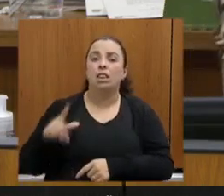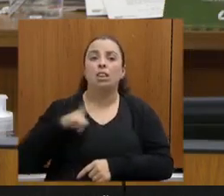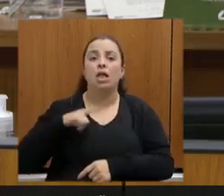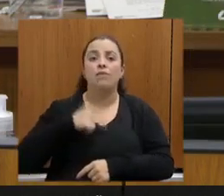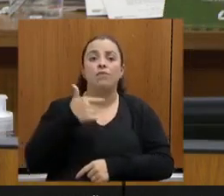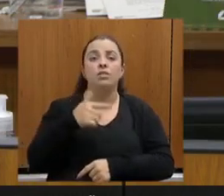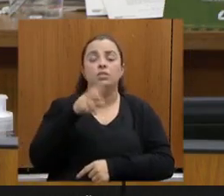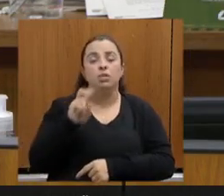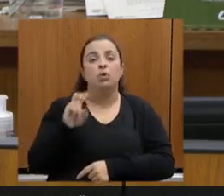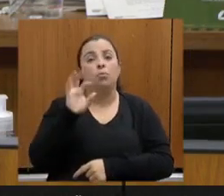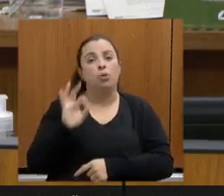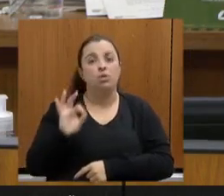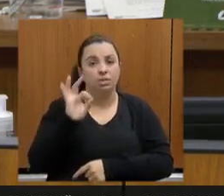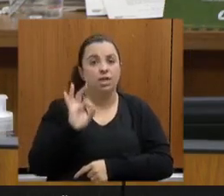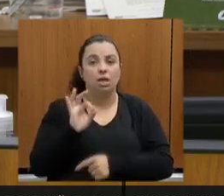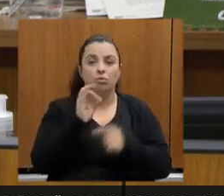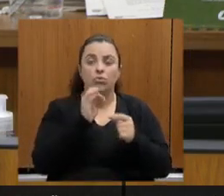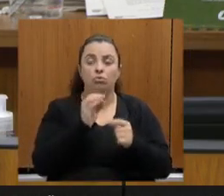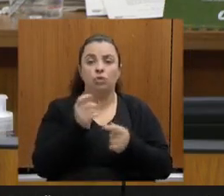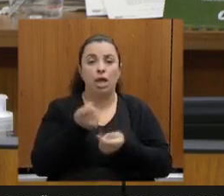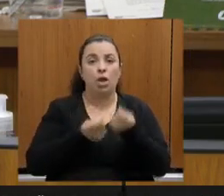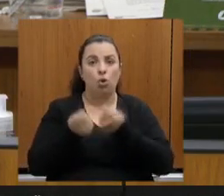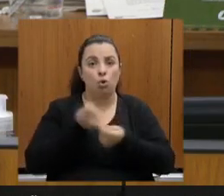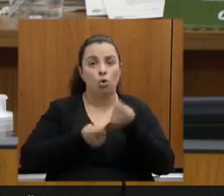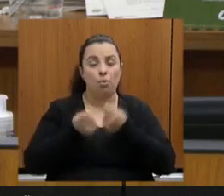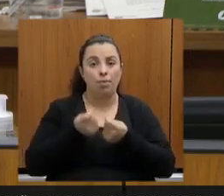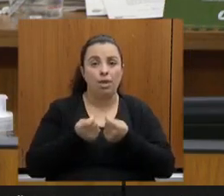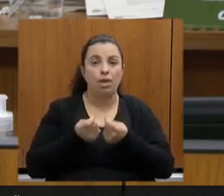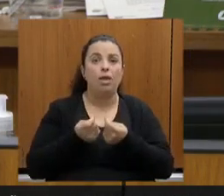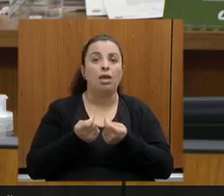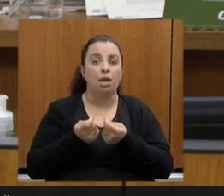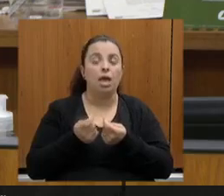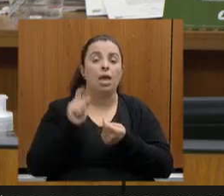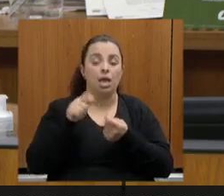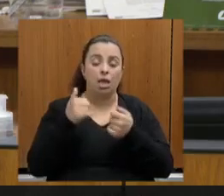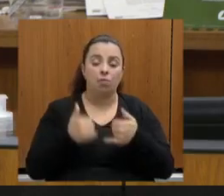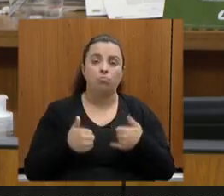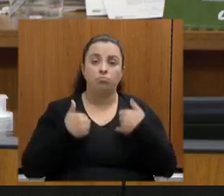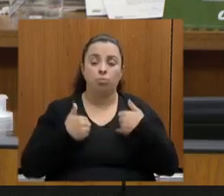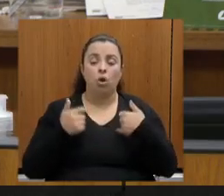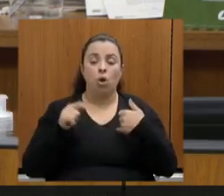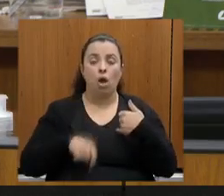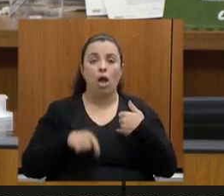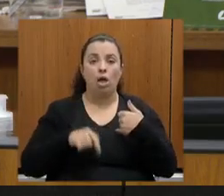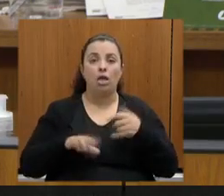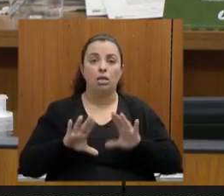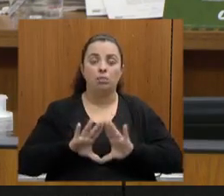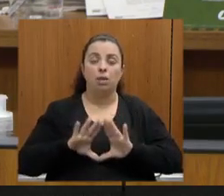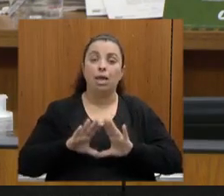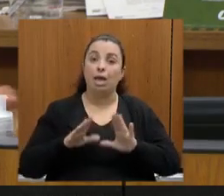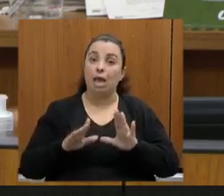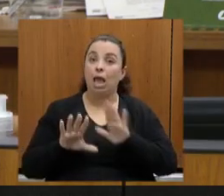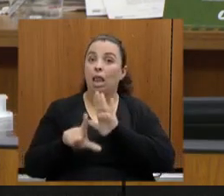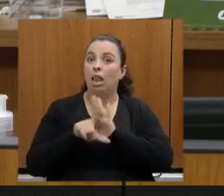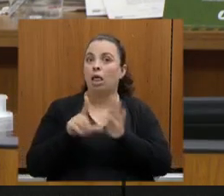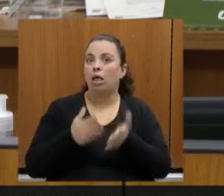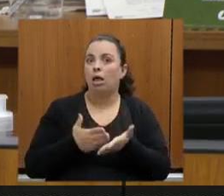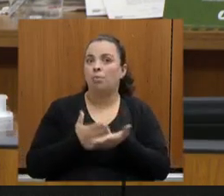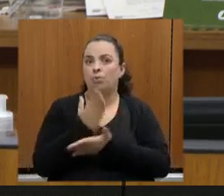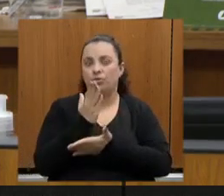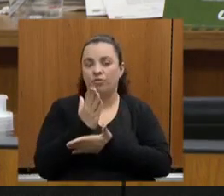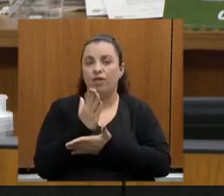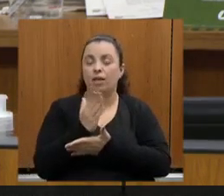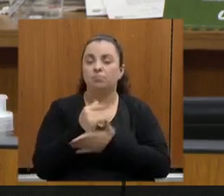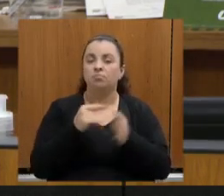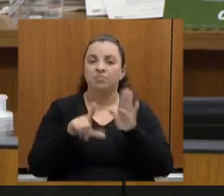no nosso país em micro geração é um orgulho para essa casa que a lei foi aprovada né de